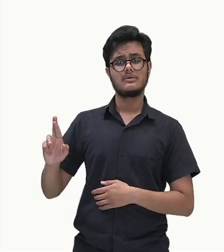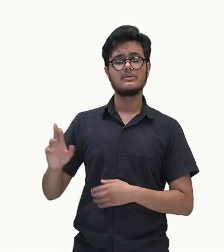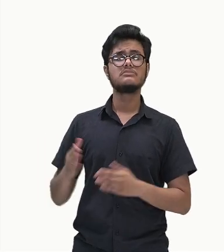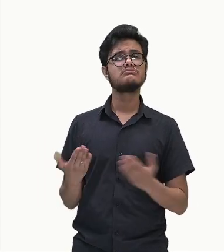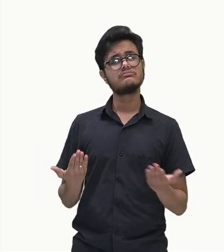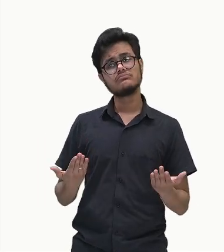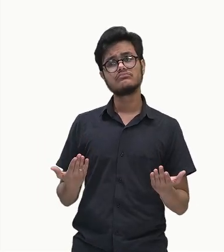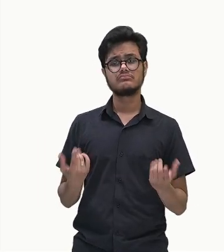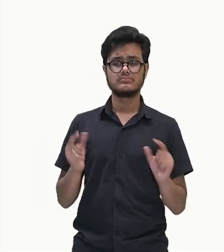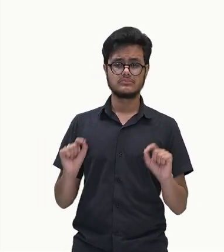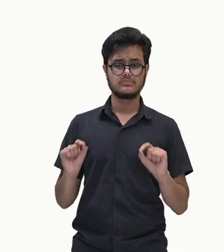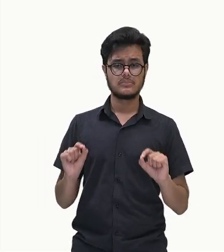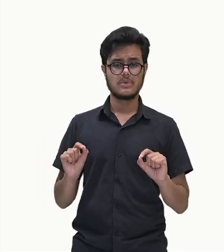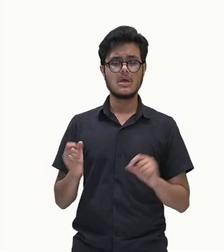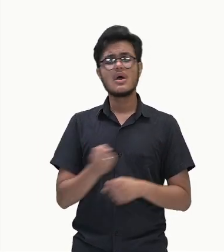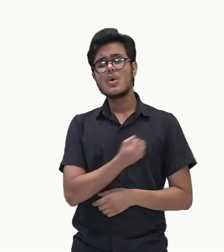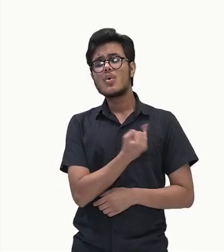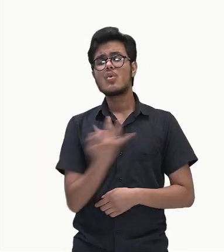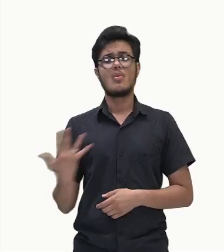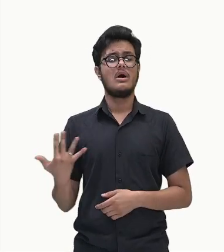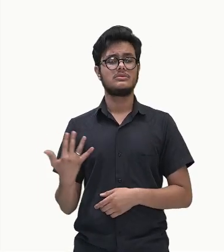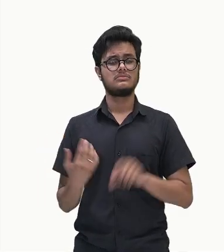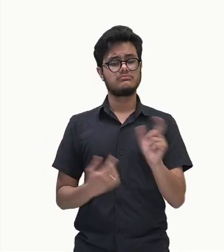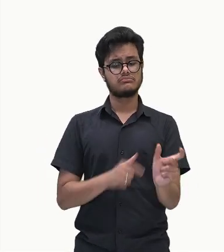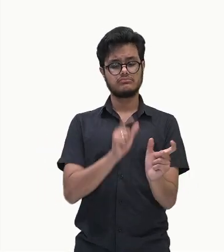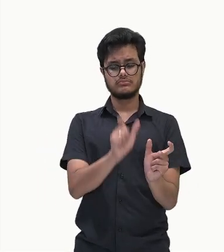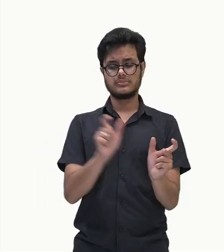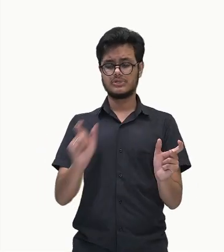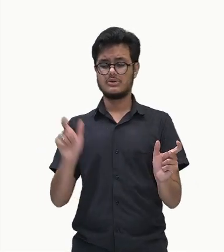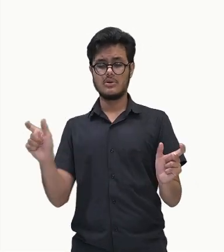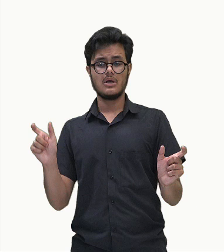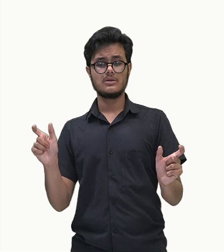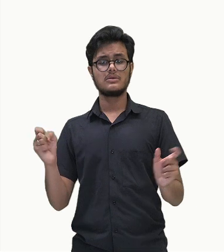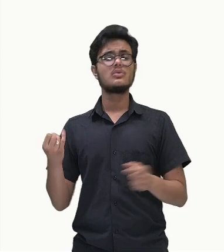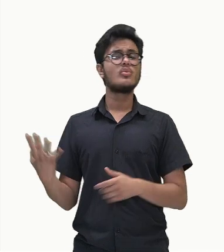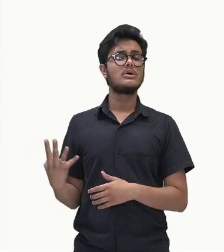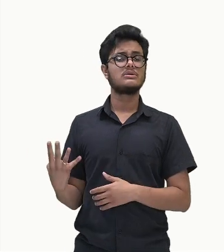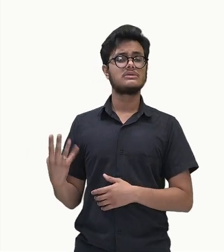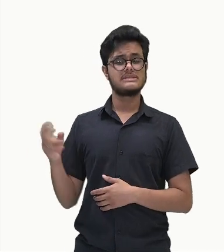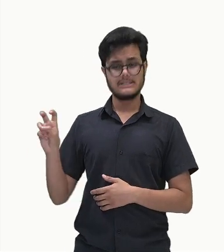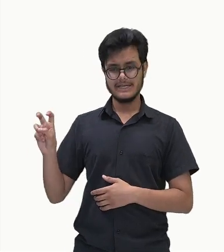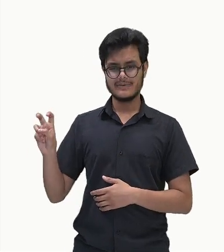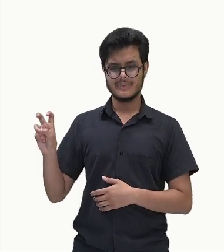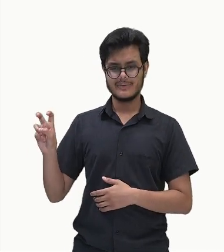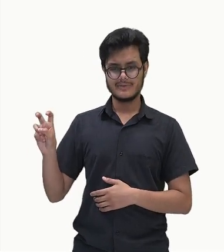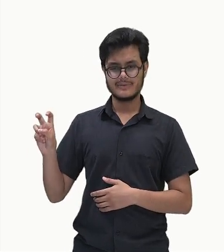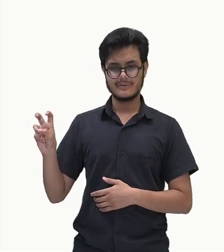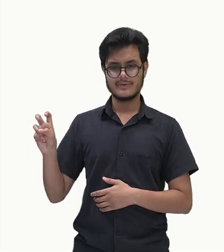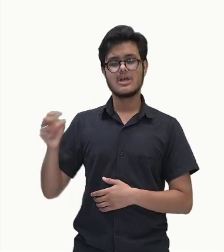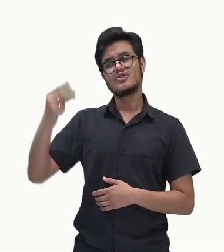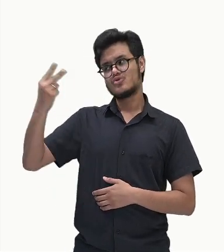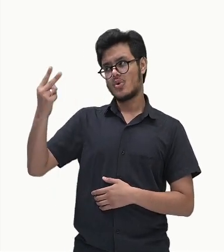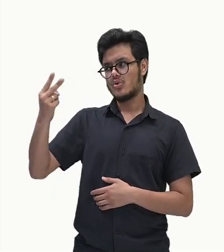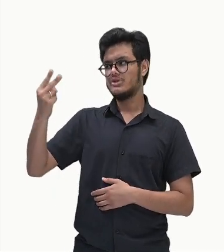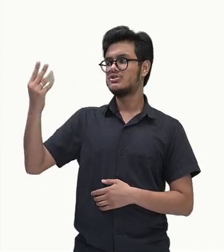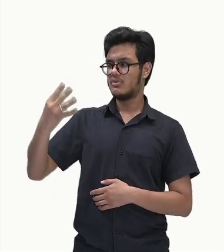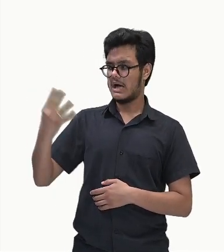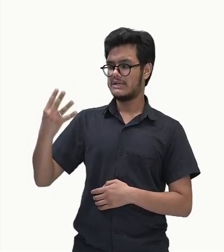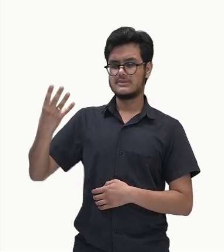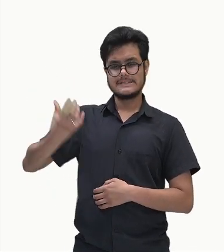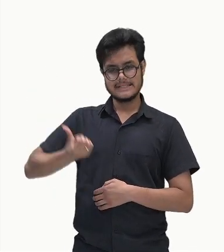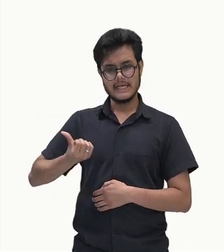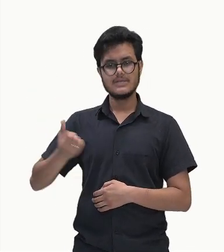seja Quantos algarismos a gente fez aqui cinco né cinco algarismos aqui